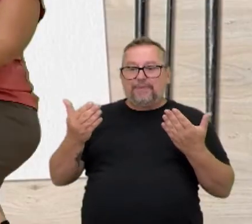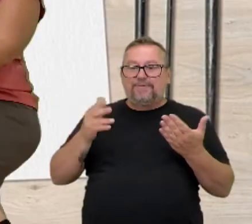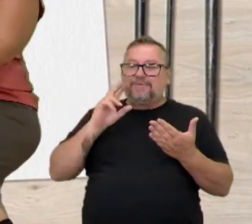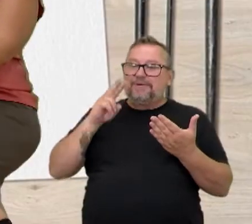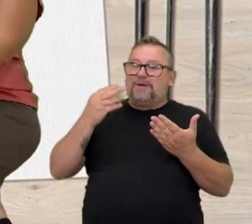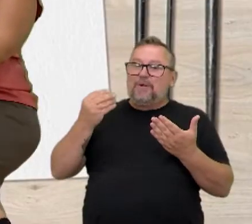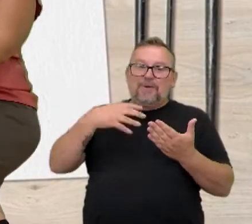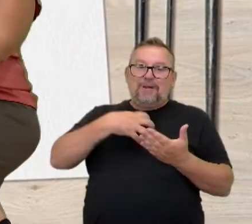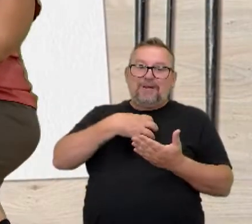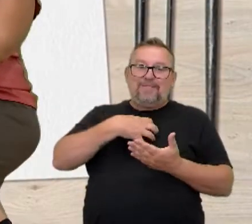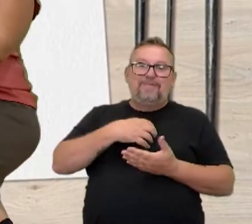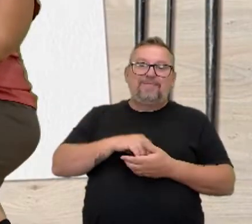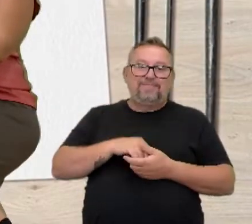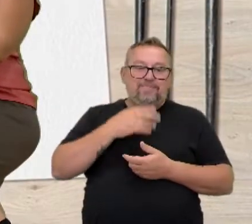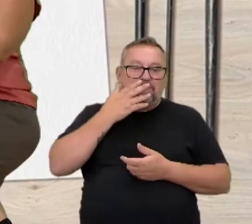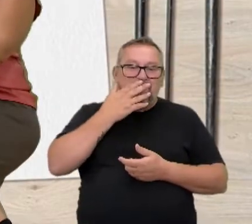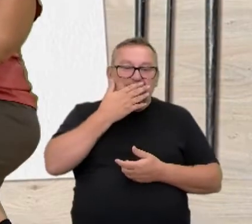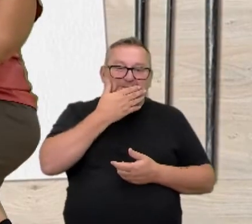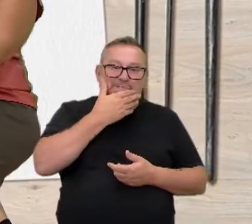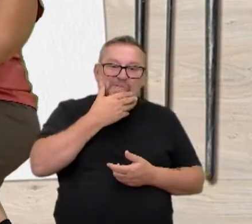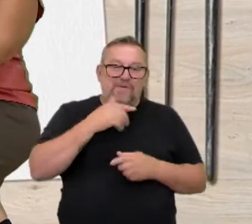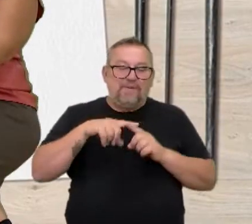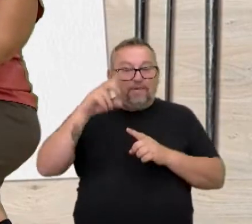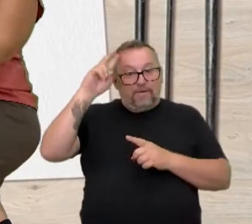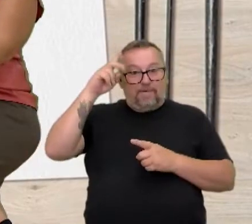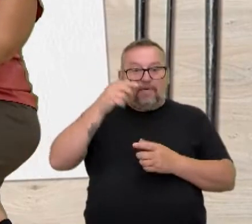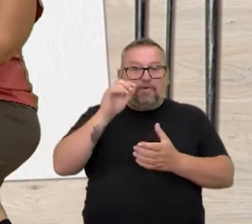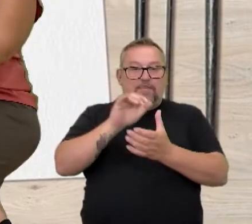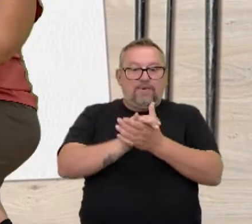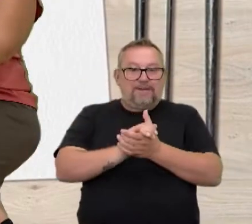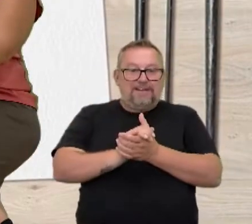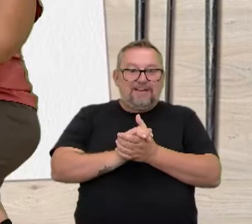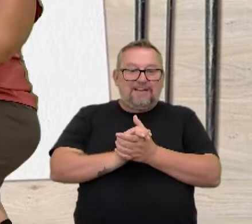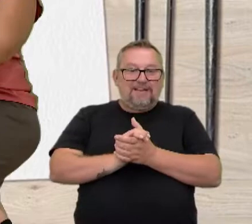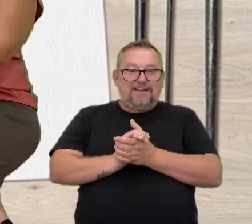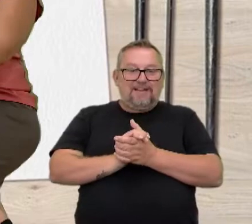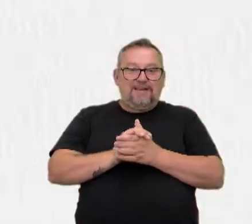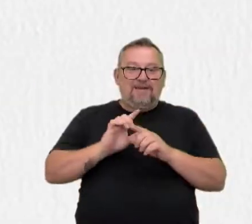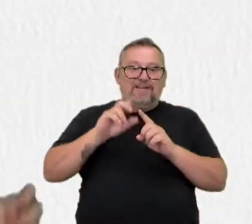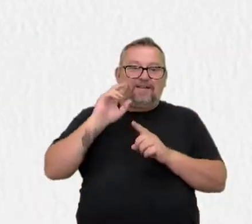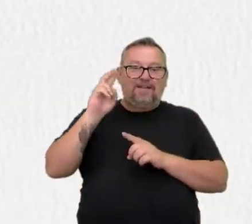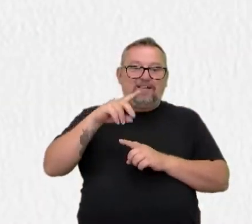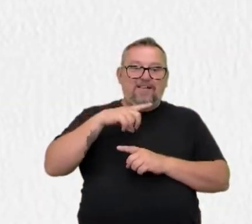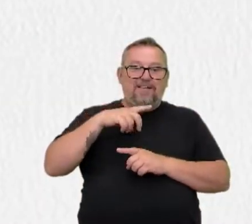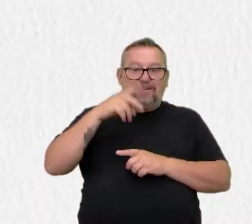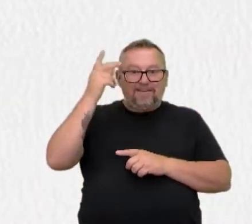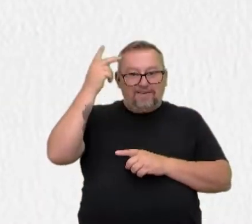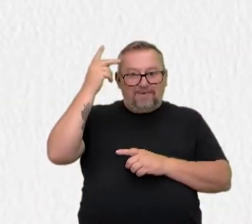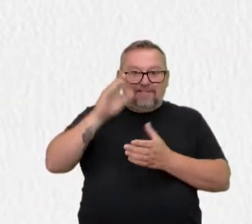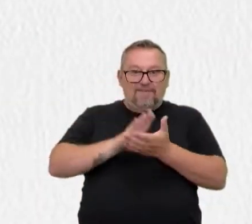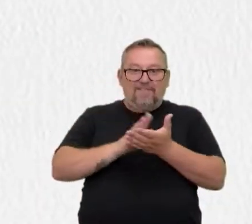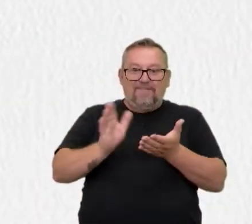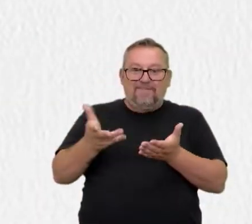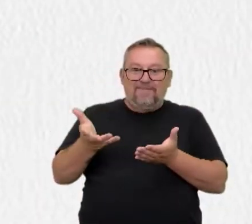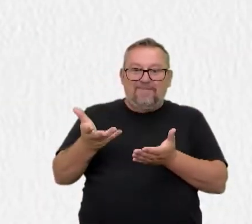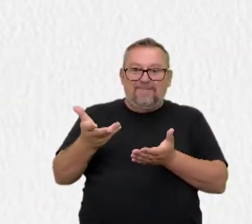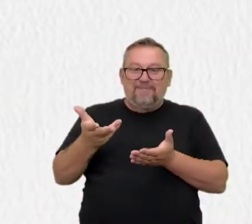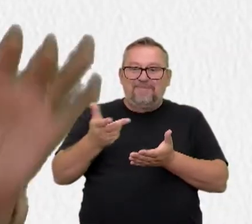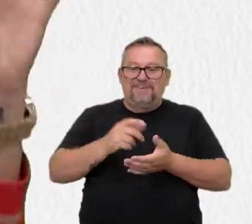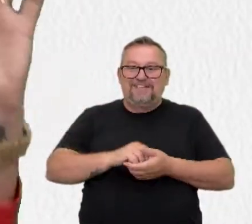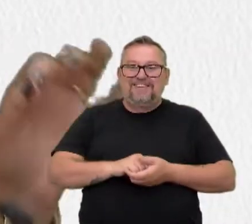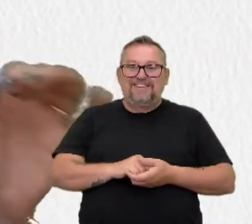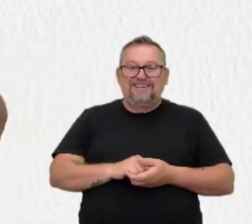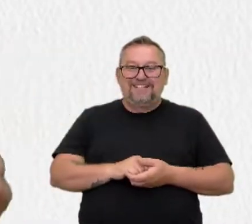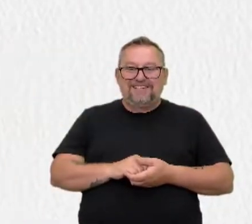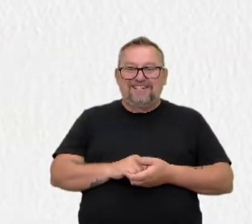você, Fê. Quero. Agora, engraçado que eu lembrei do meu marido aqui, que eu não posso ver nada, em nenhum lugar. Promoção, vamos lá, gente, é promoção.